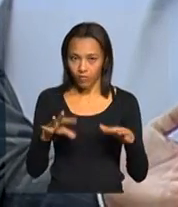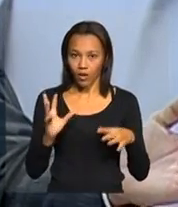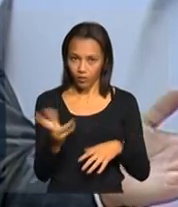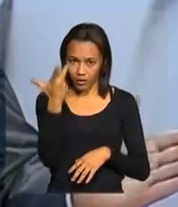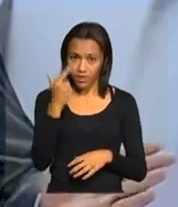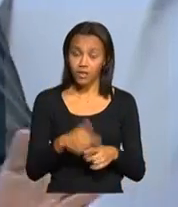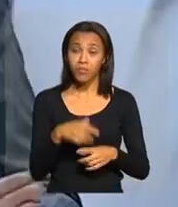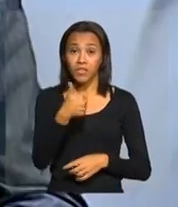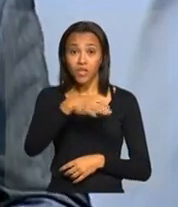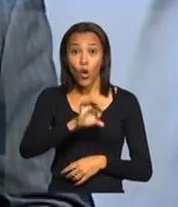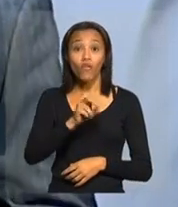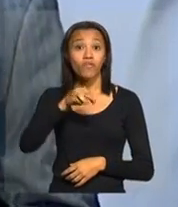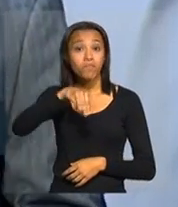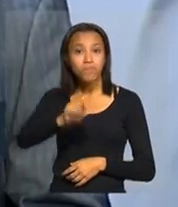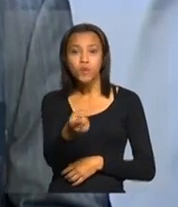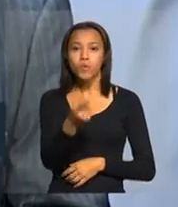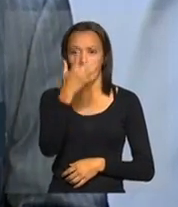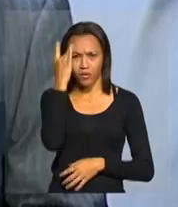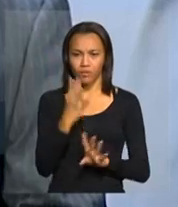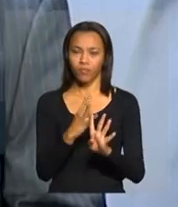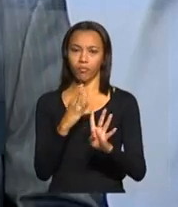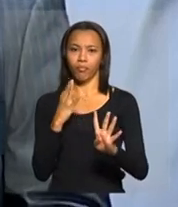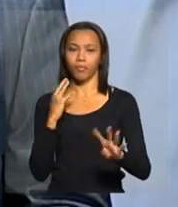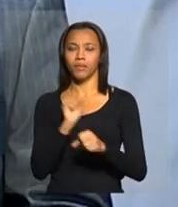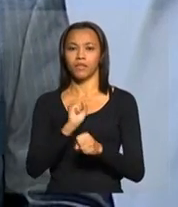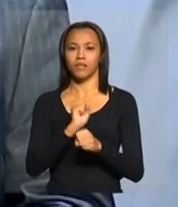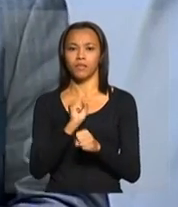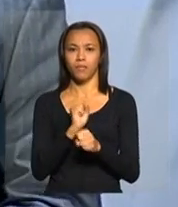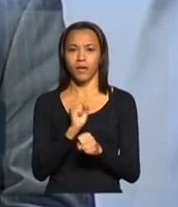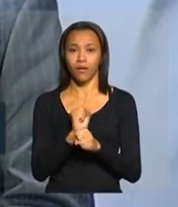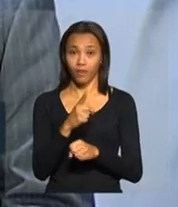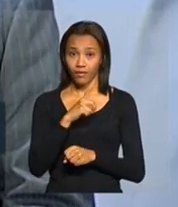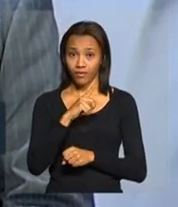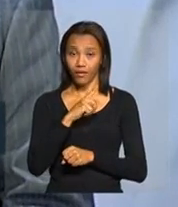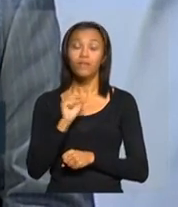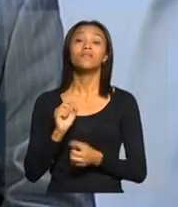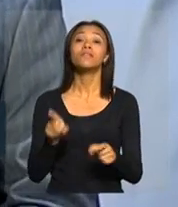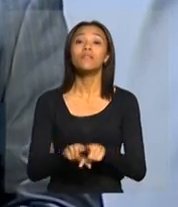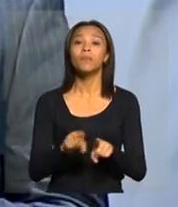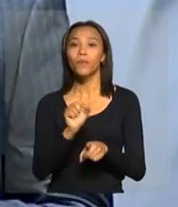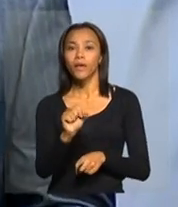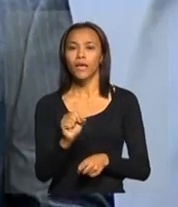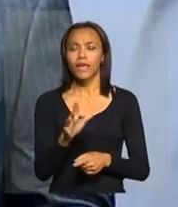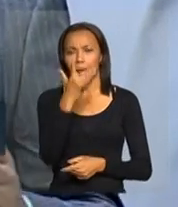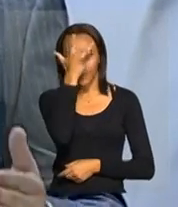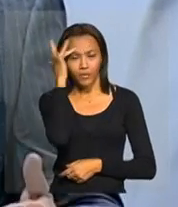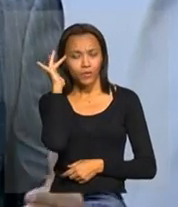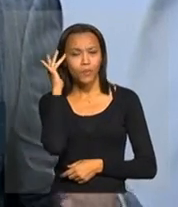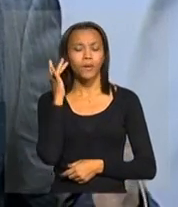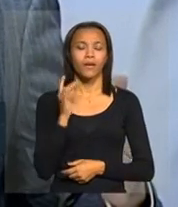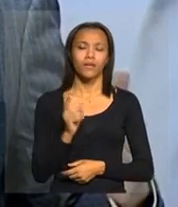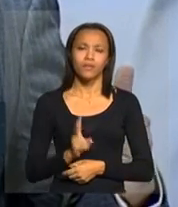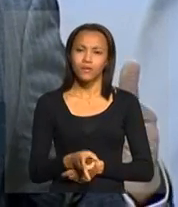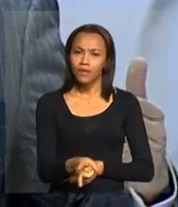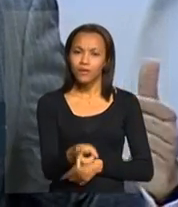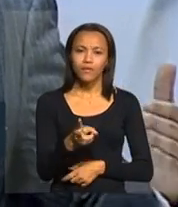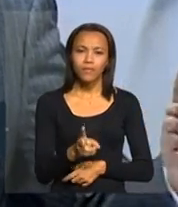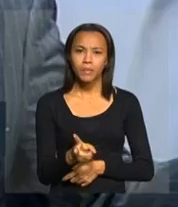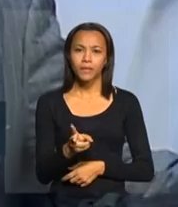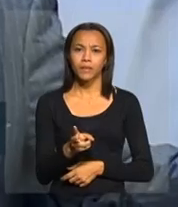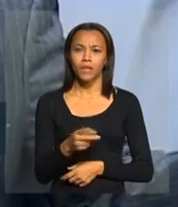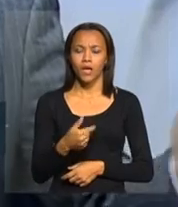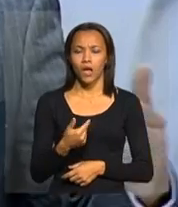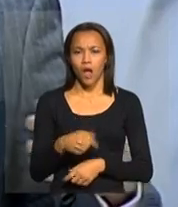19 mil pessoas na fila de espera de transplante de rim. Ele tem uma característica também, que a pessoa permanece por um período